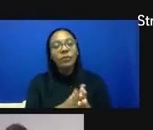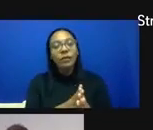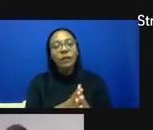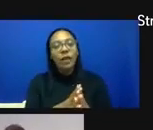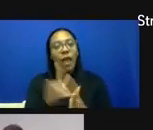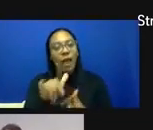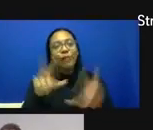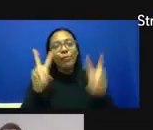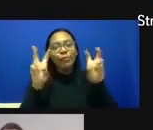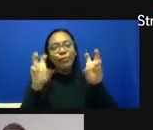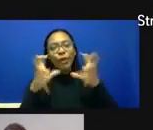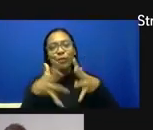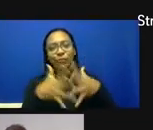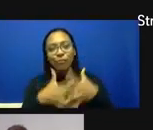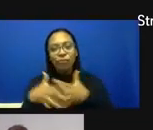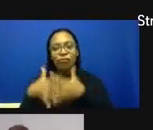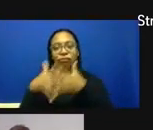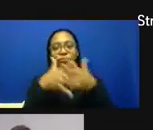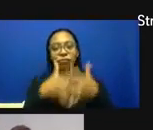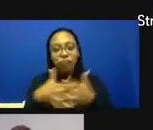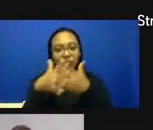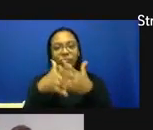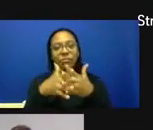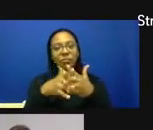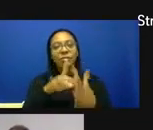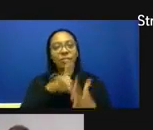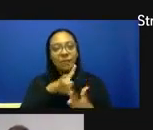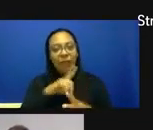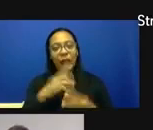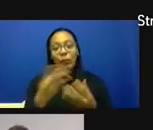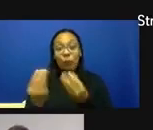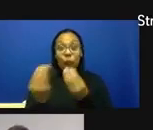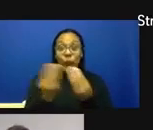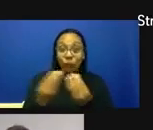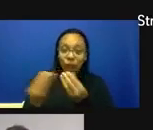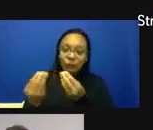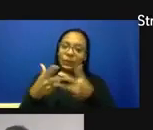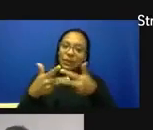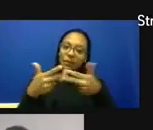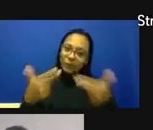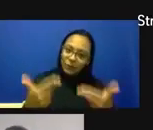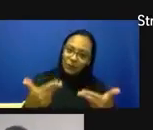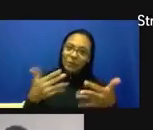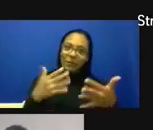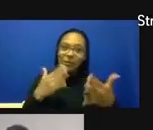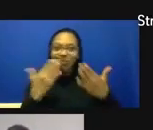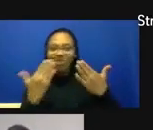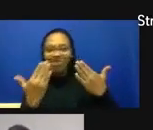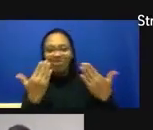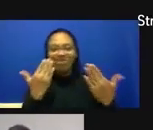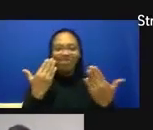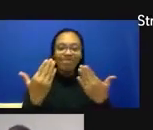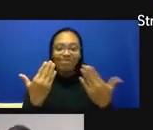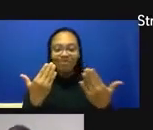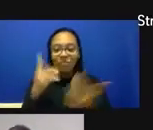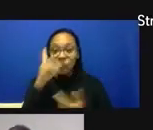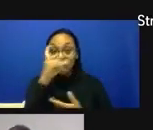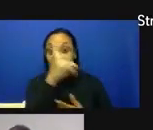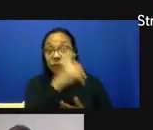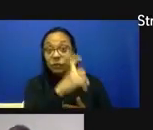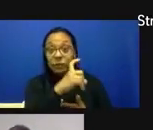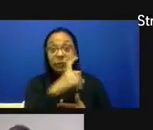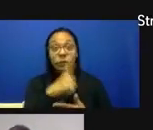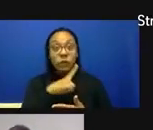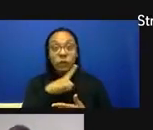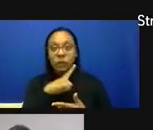viu, tem muitas facetas e é muito difícil de enfim, uniformizar,